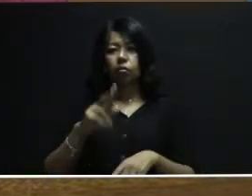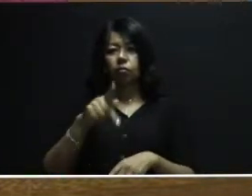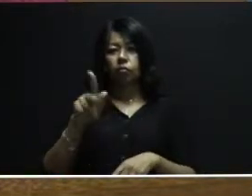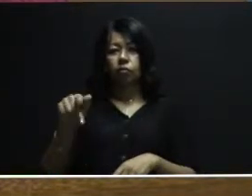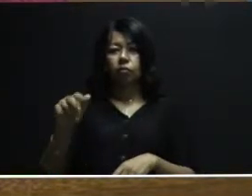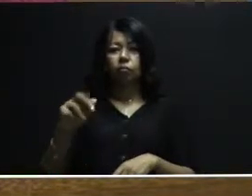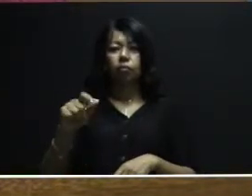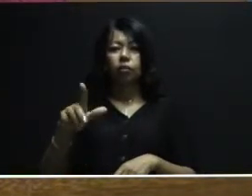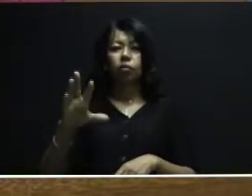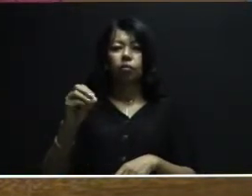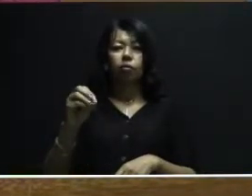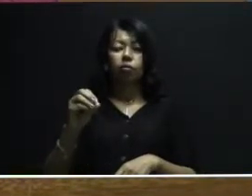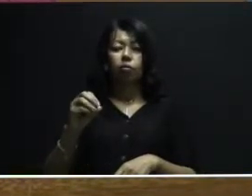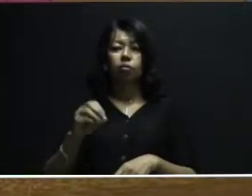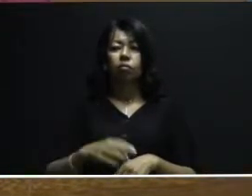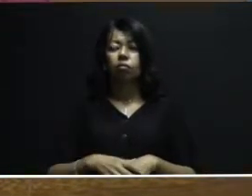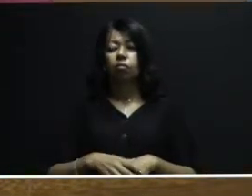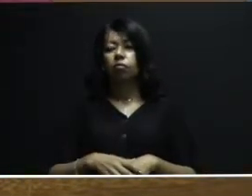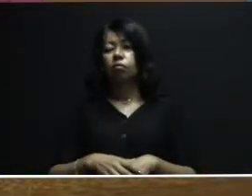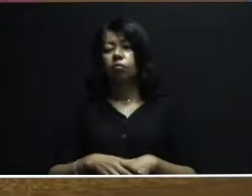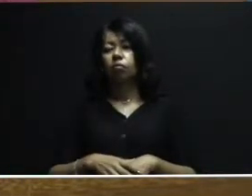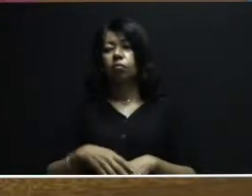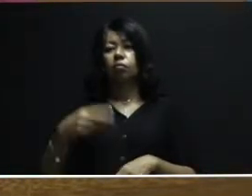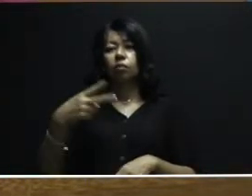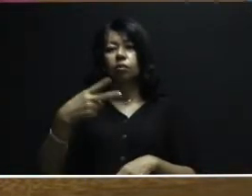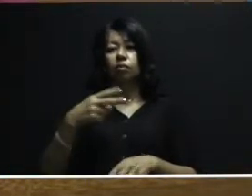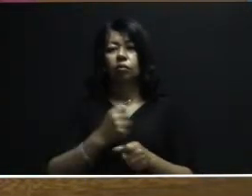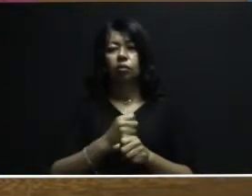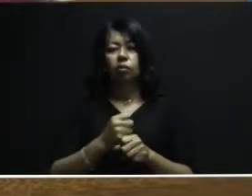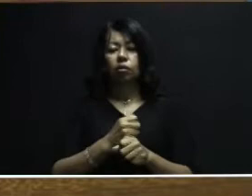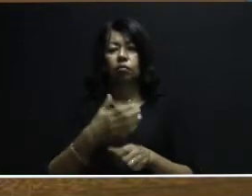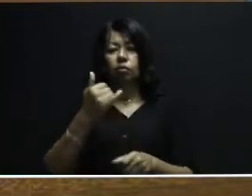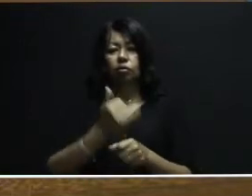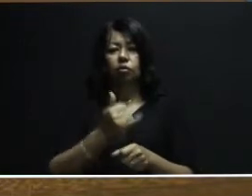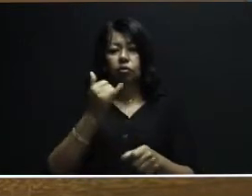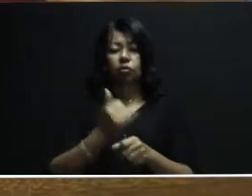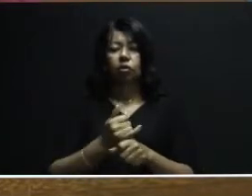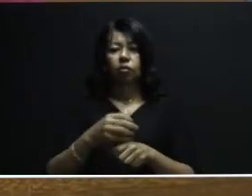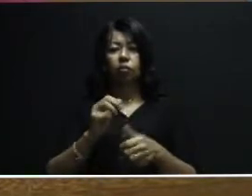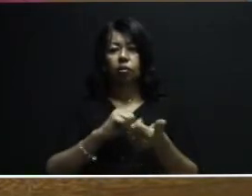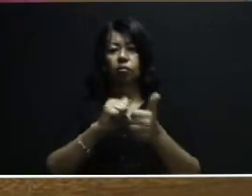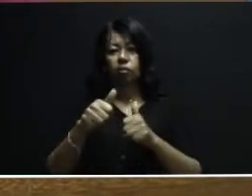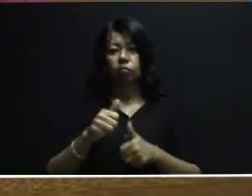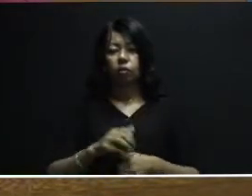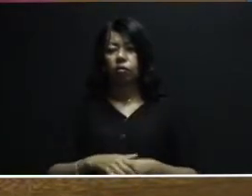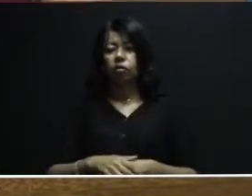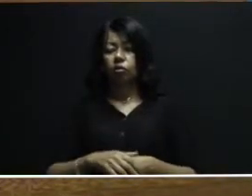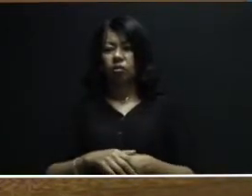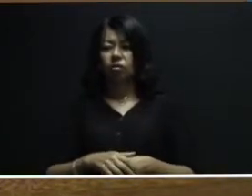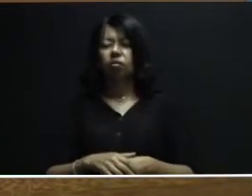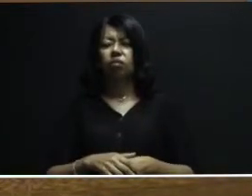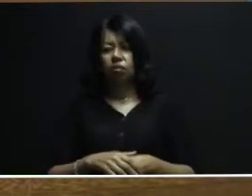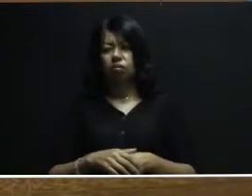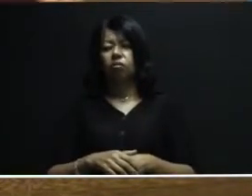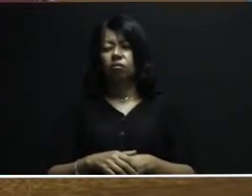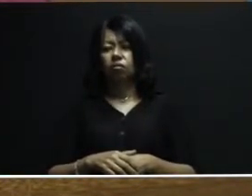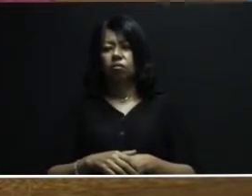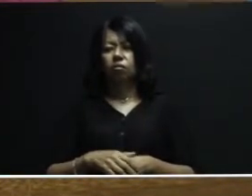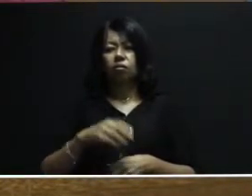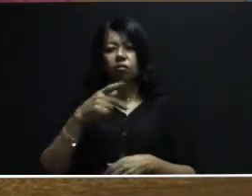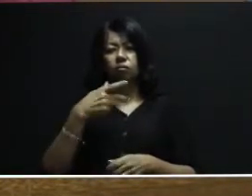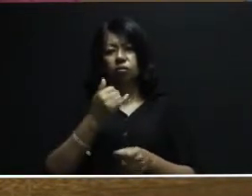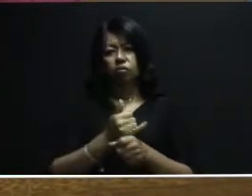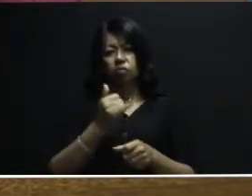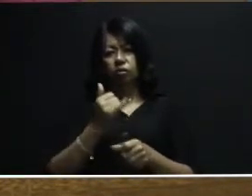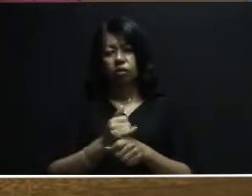Paulo Roberto Assese, que foi 22 anos chefe de divisão de esporte, Arlindo citou aí, tá? praticamente foi o